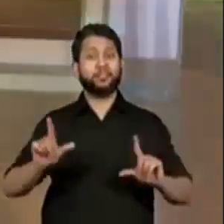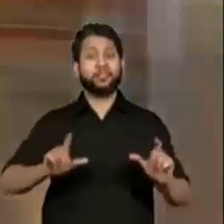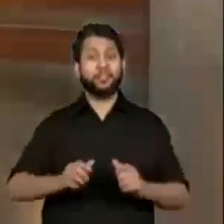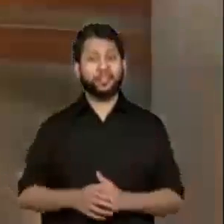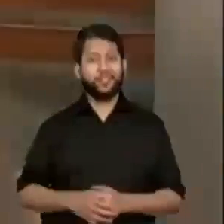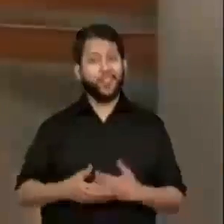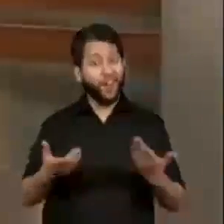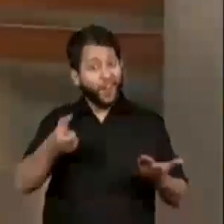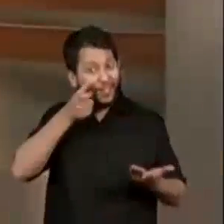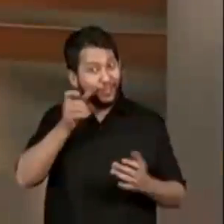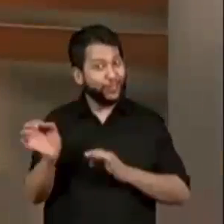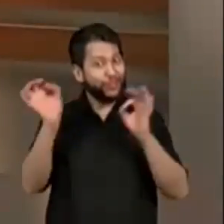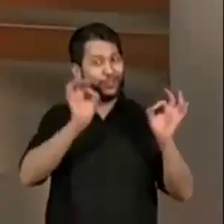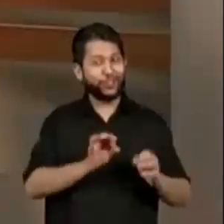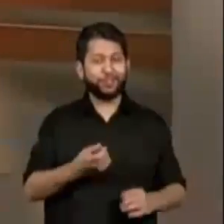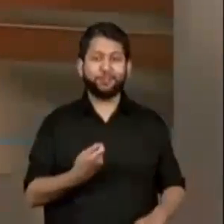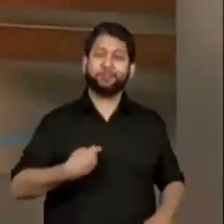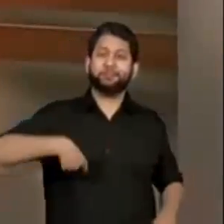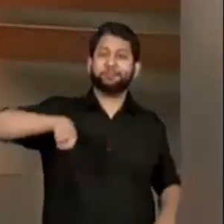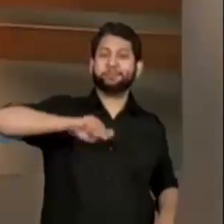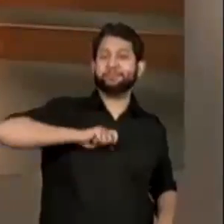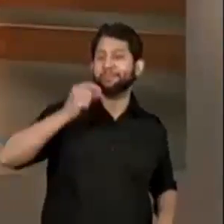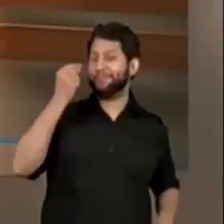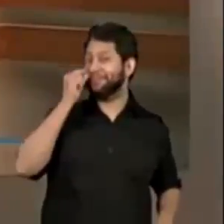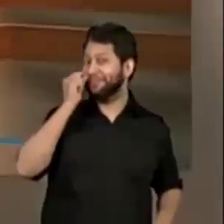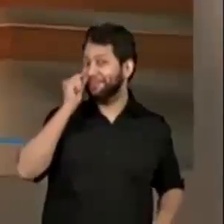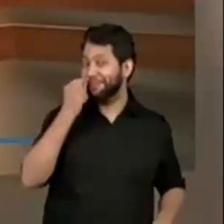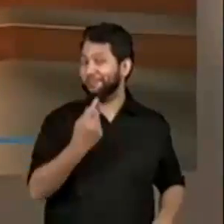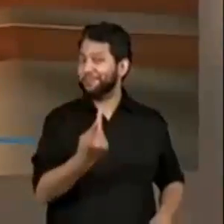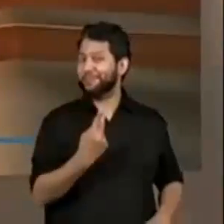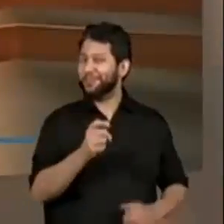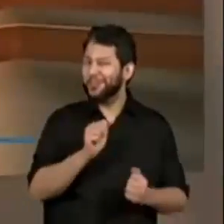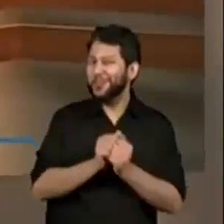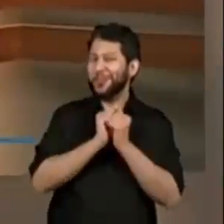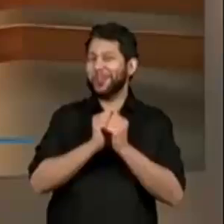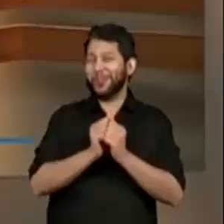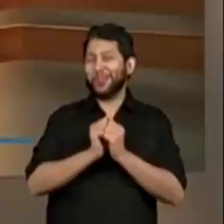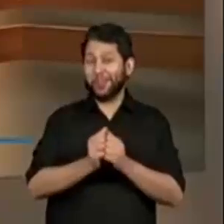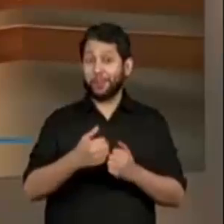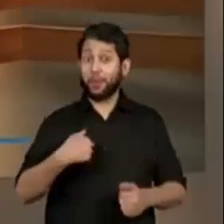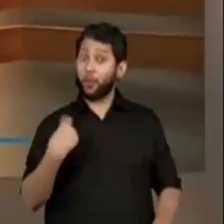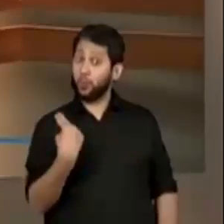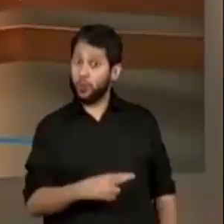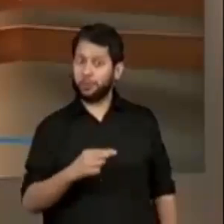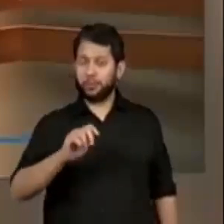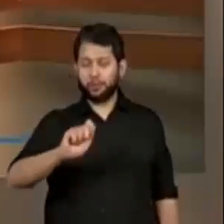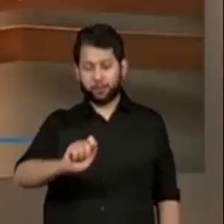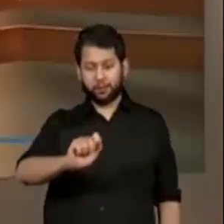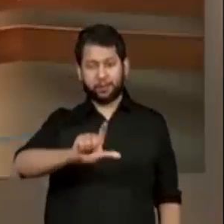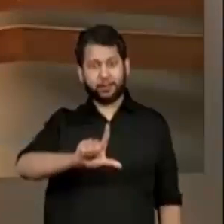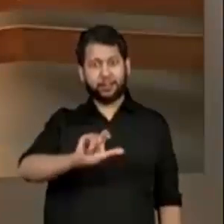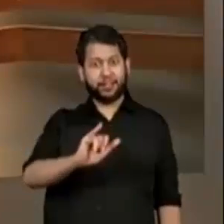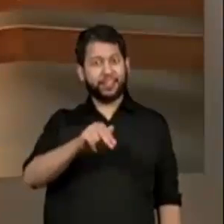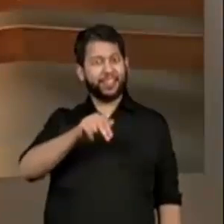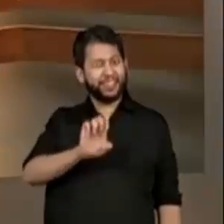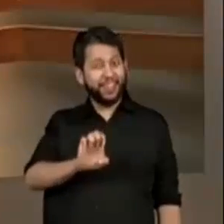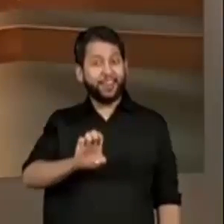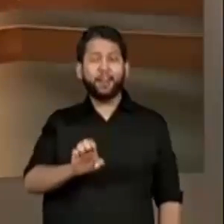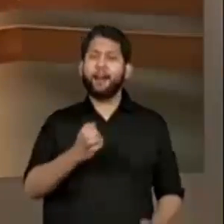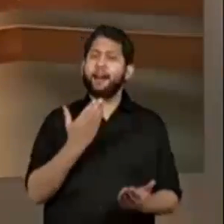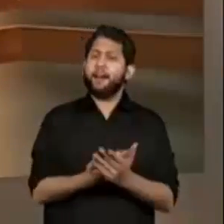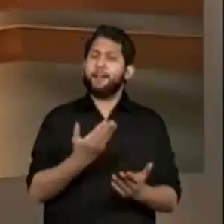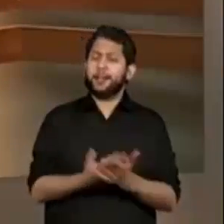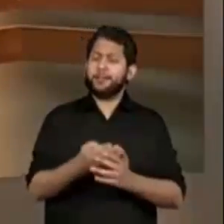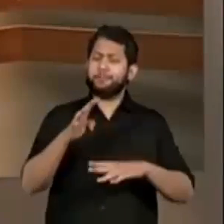Eu sou a professora Aline Gack e juntinhos teremos mais uma aula de matemática maravilhosa.